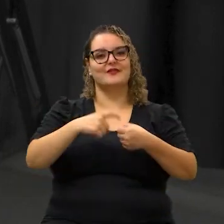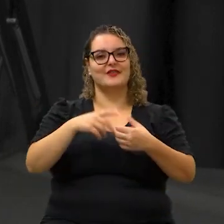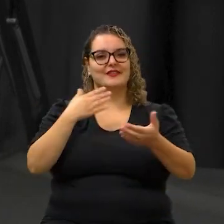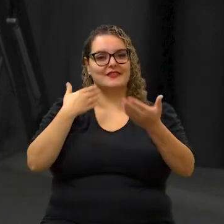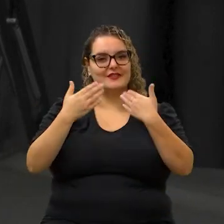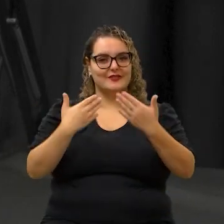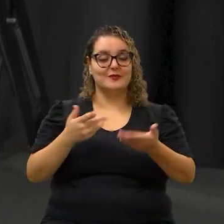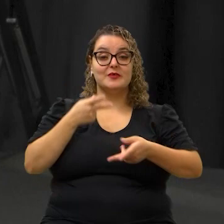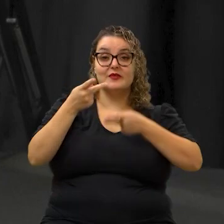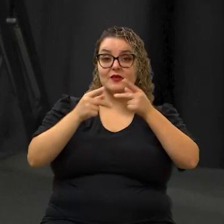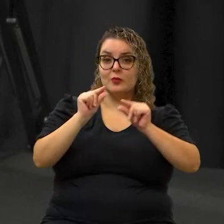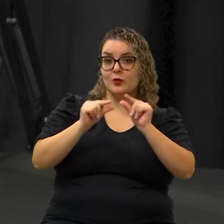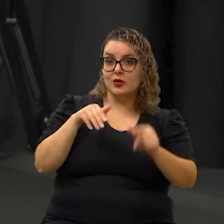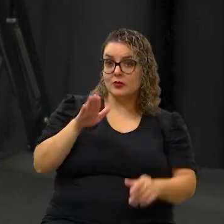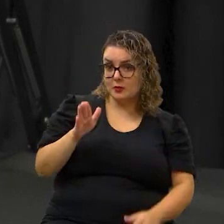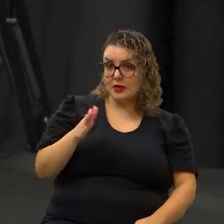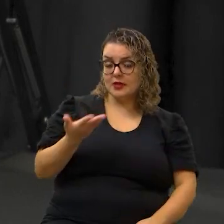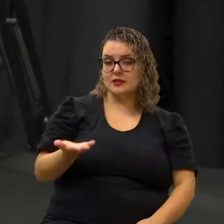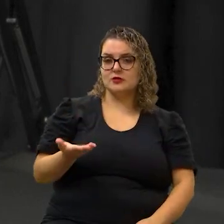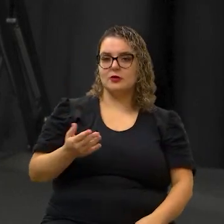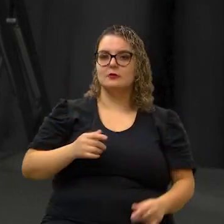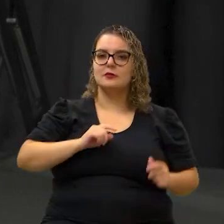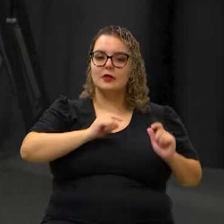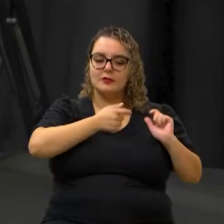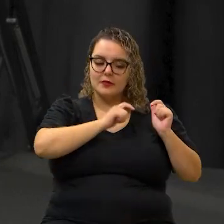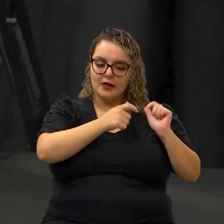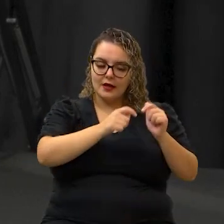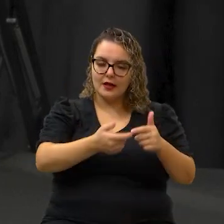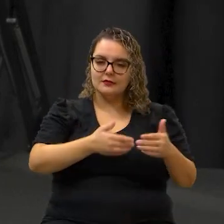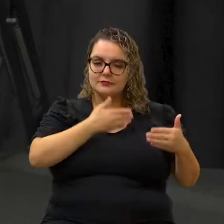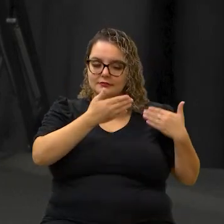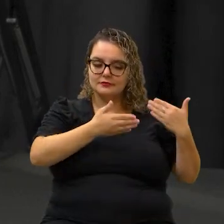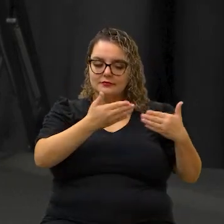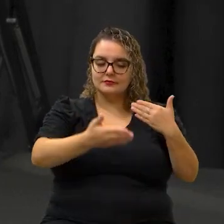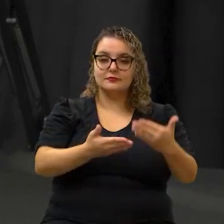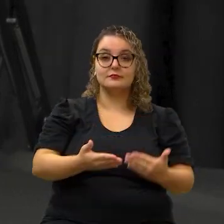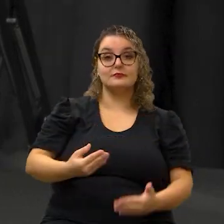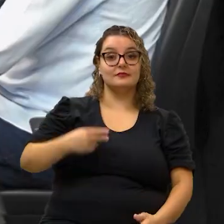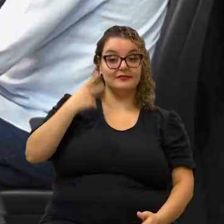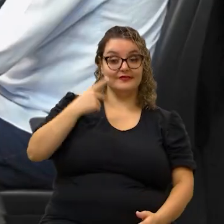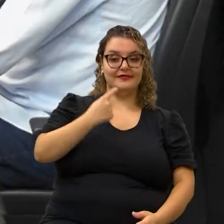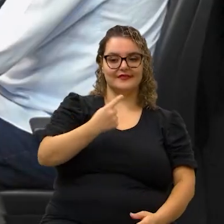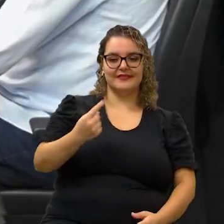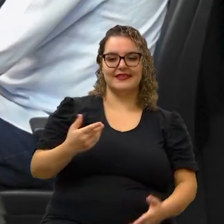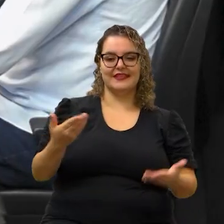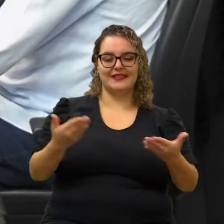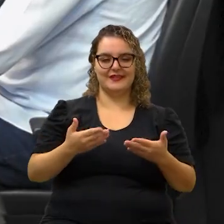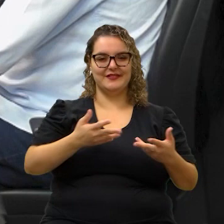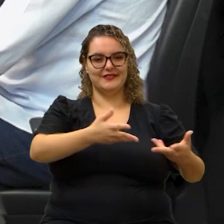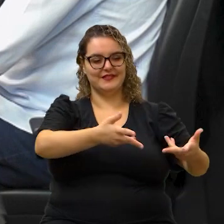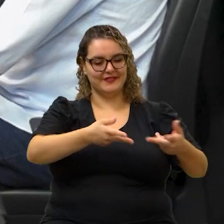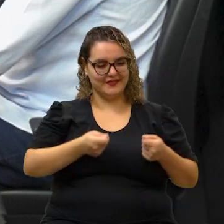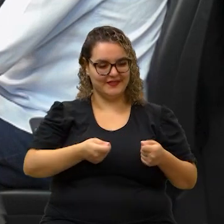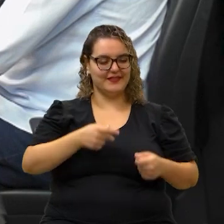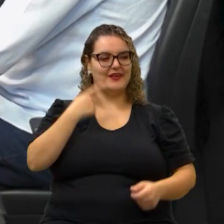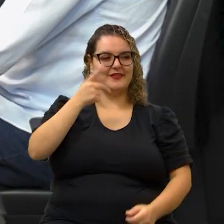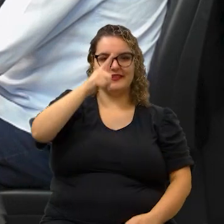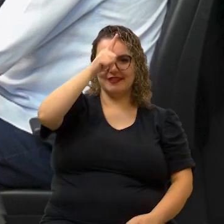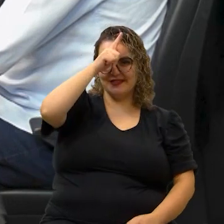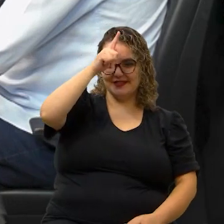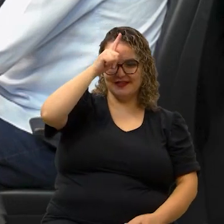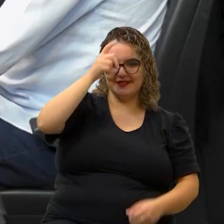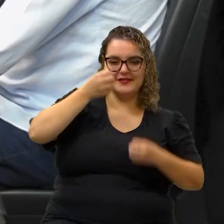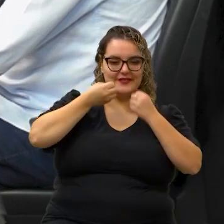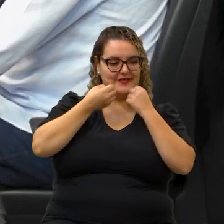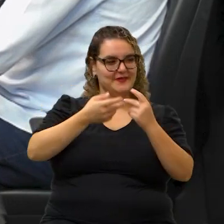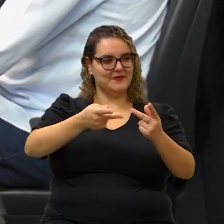nessa conversa, mas para falar um pouquinho sobre a trajetória política de cada um. E hoje, o nosso convidado é o vereador Gustavo